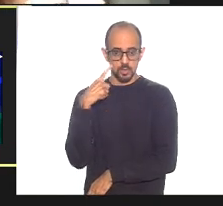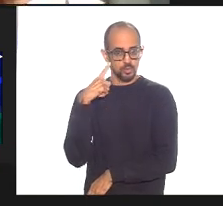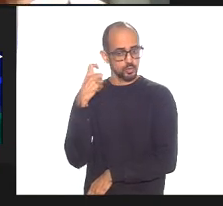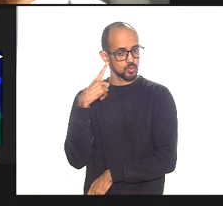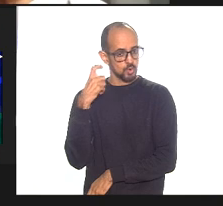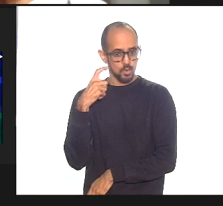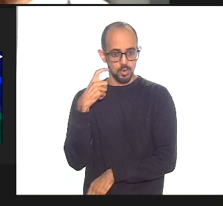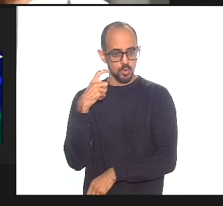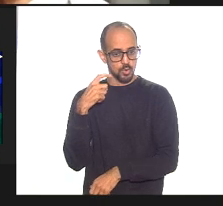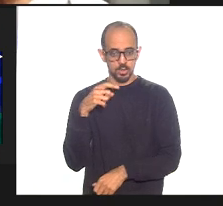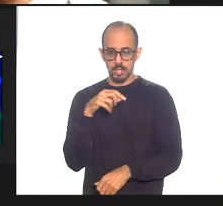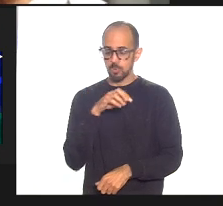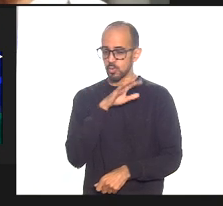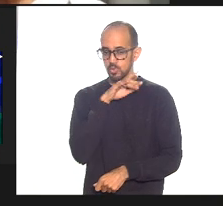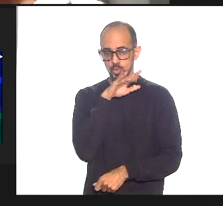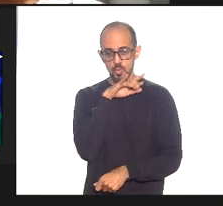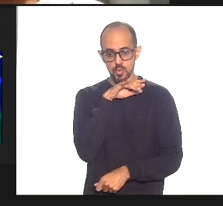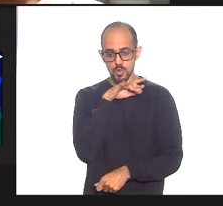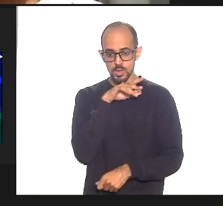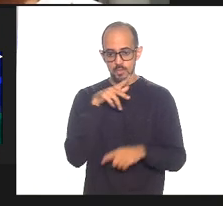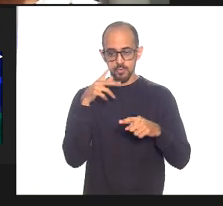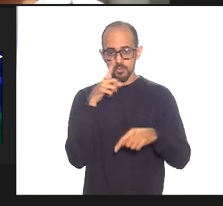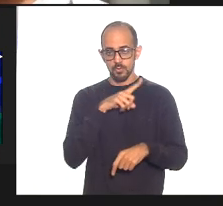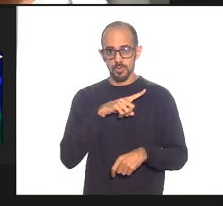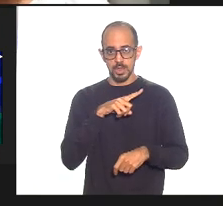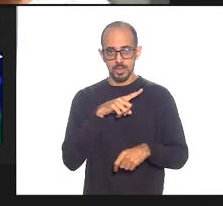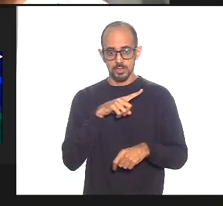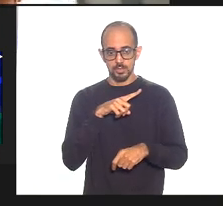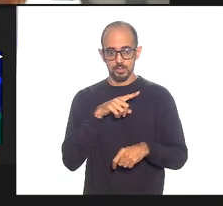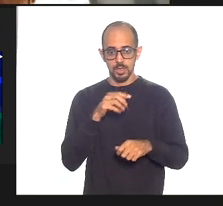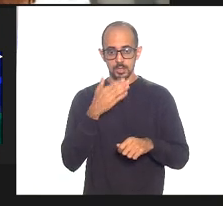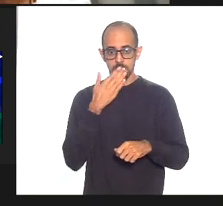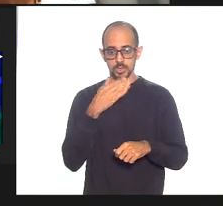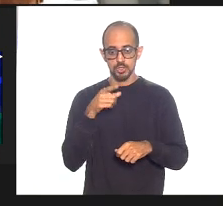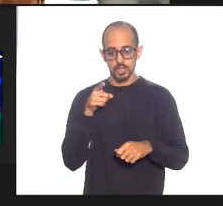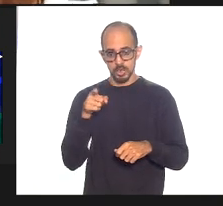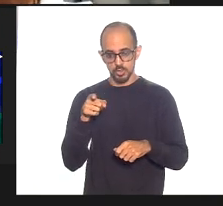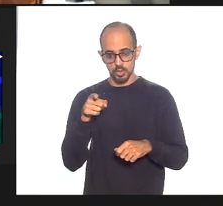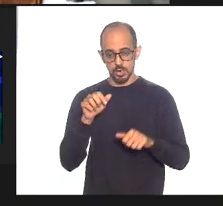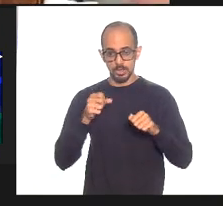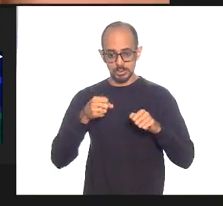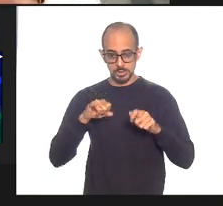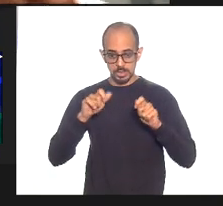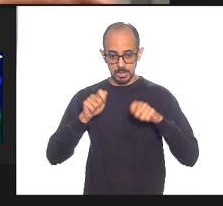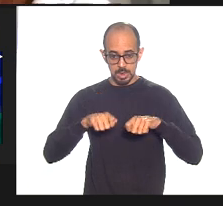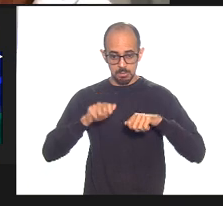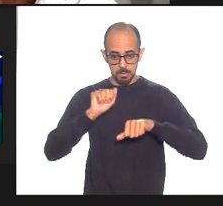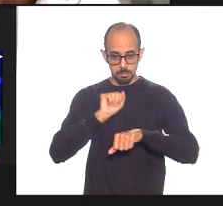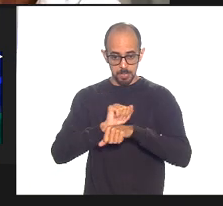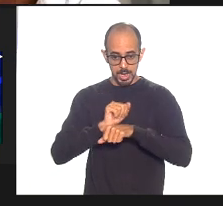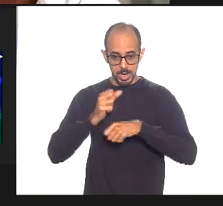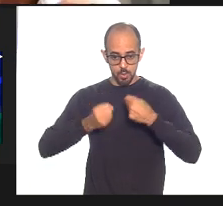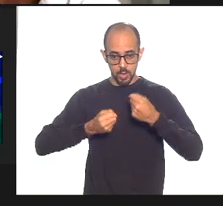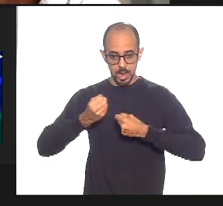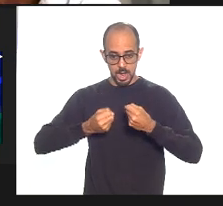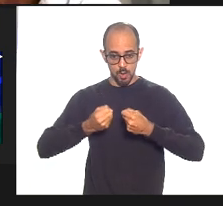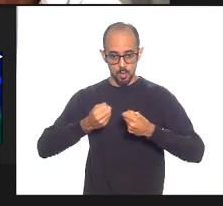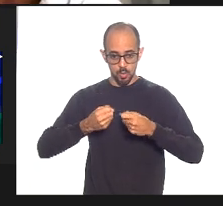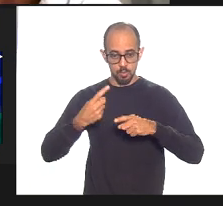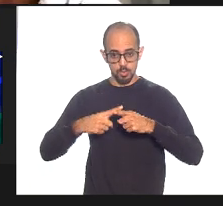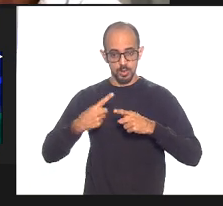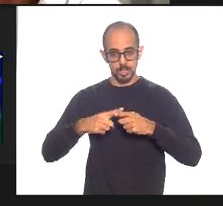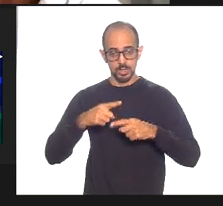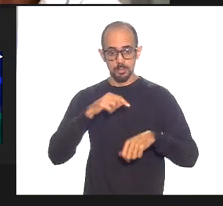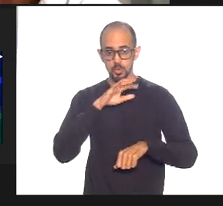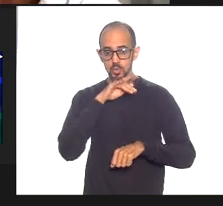sonhos seus ou tá chegando picado aqui antes de diria a vossa excelência senhora poder parar o carro para falar tá